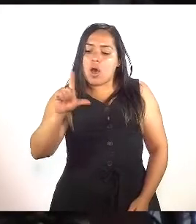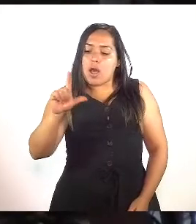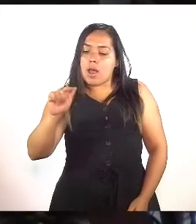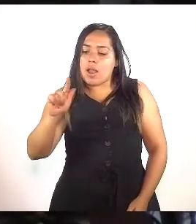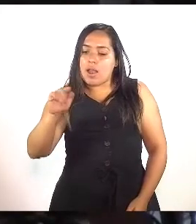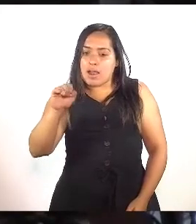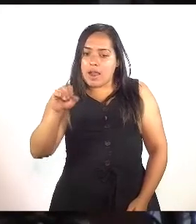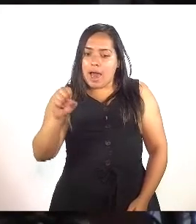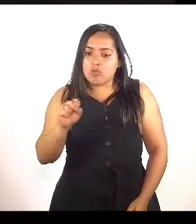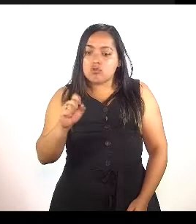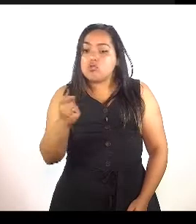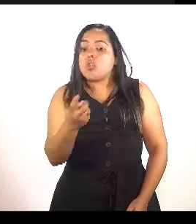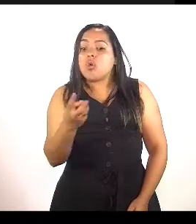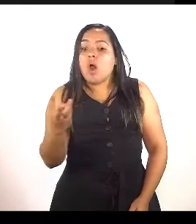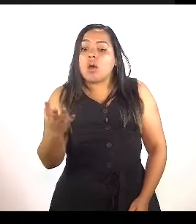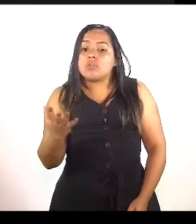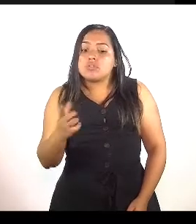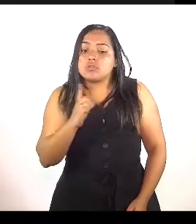Jutunaíba?